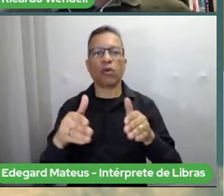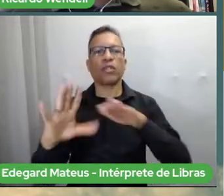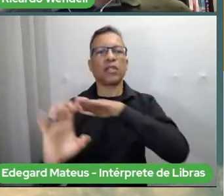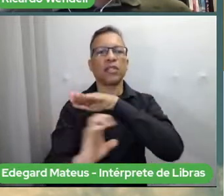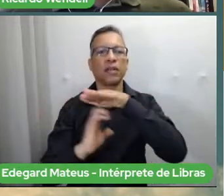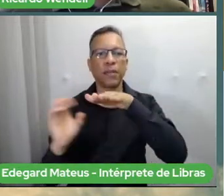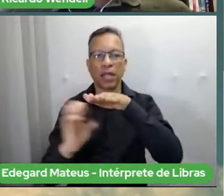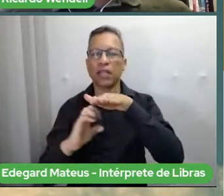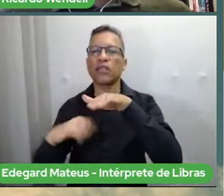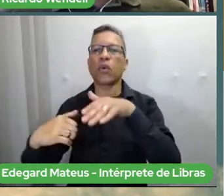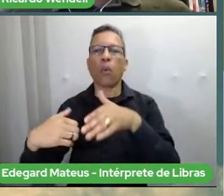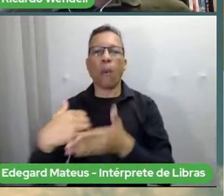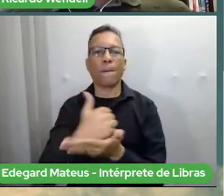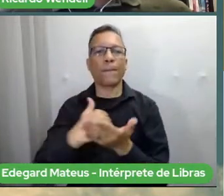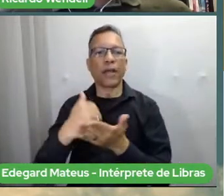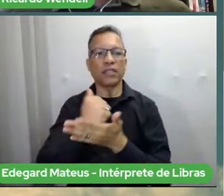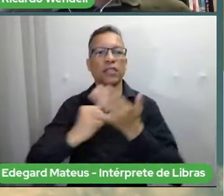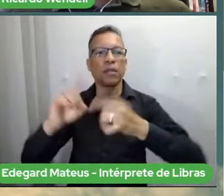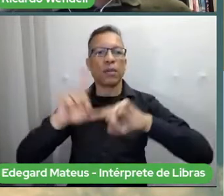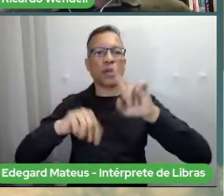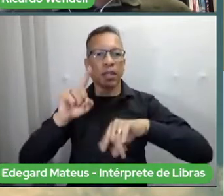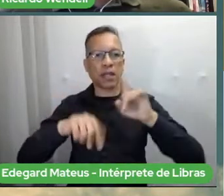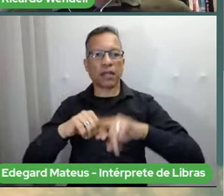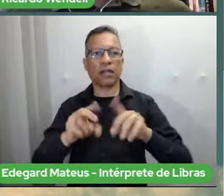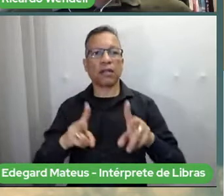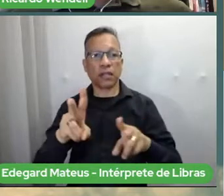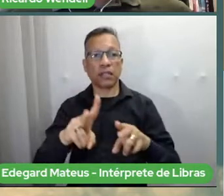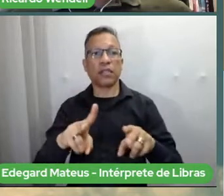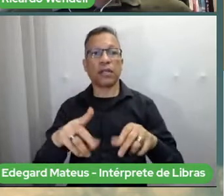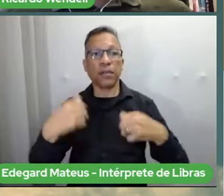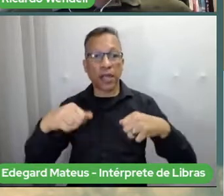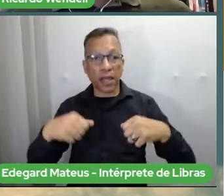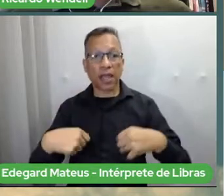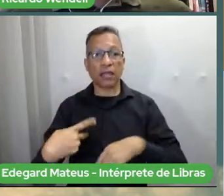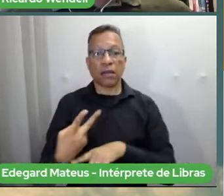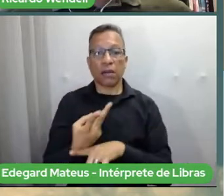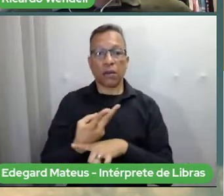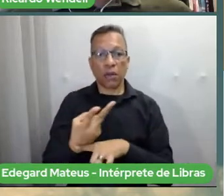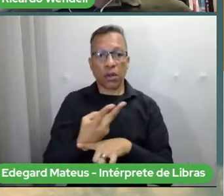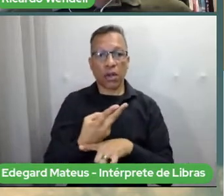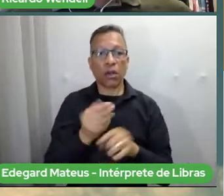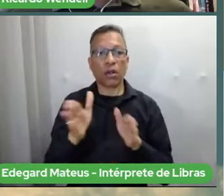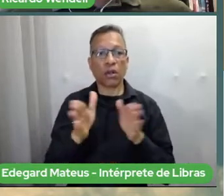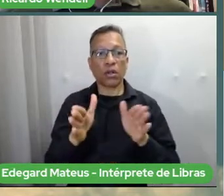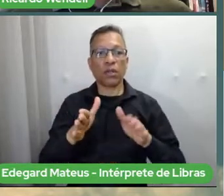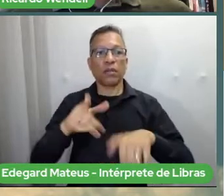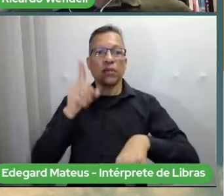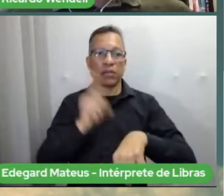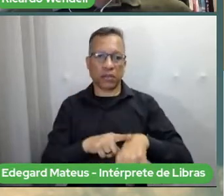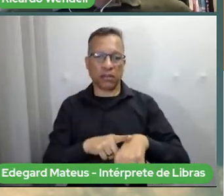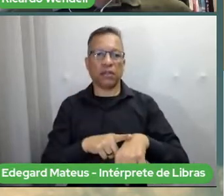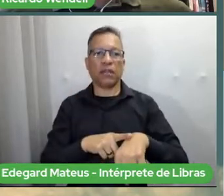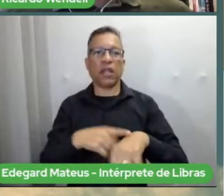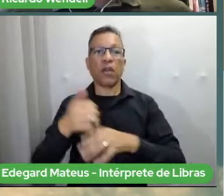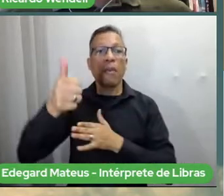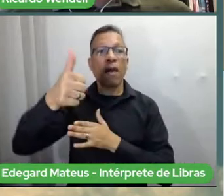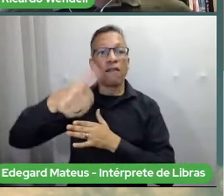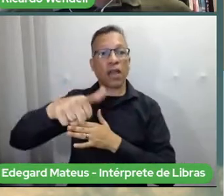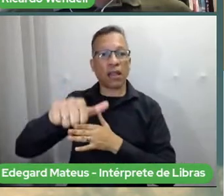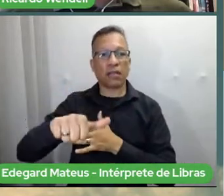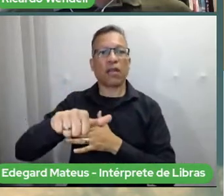produto, cada vez mais a gente precisa acompanhar isso em tempo real, ter uma avaliação de